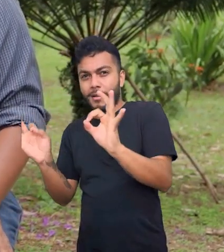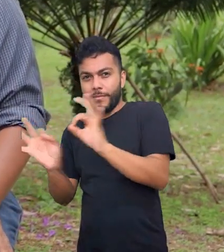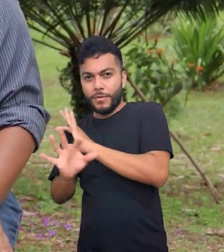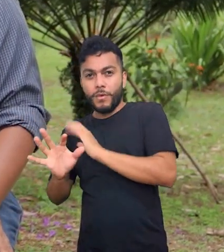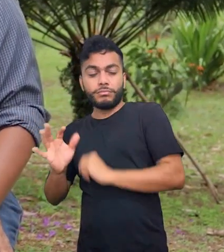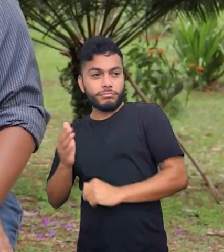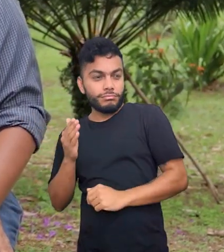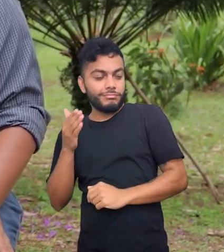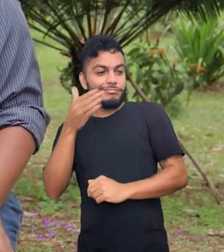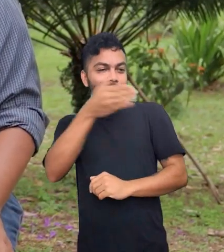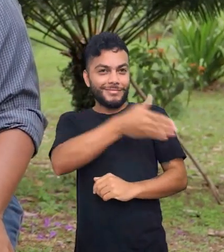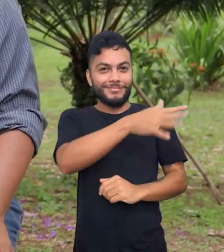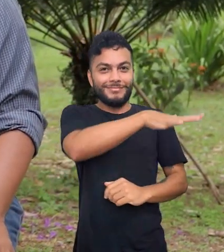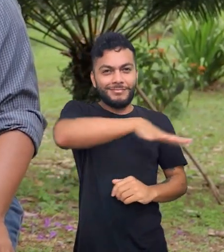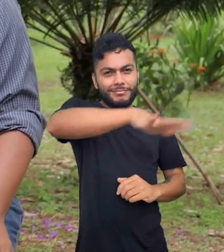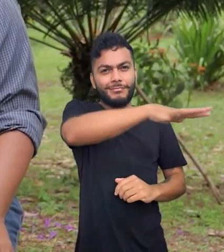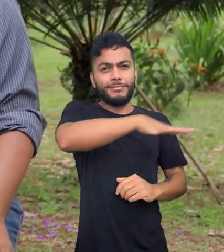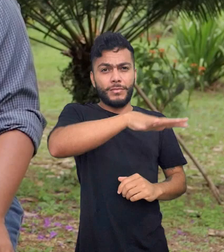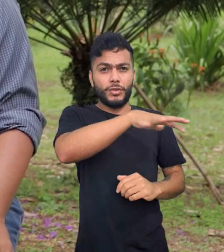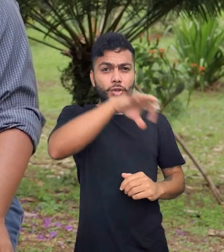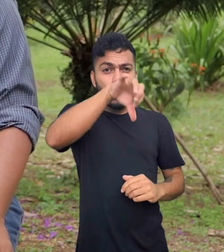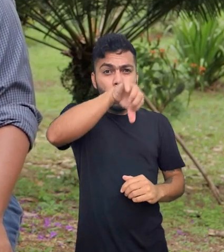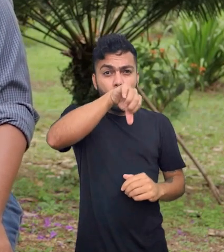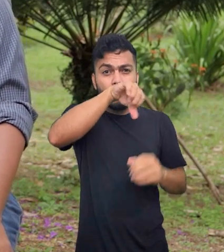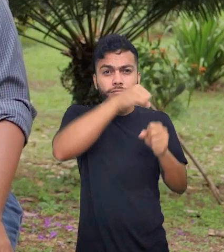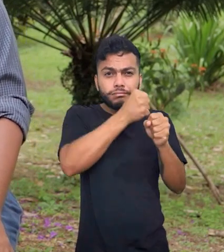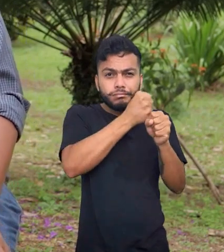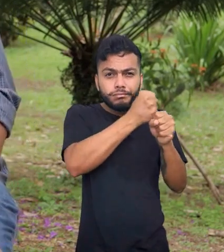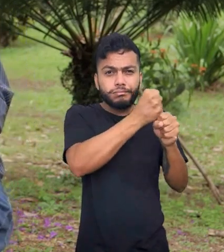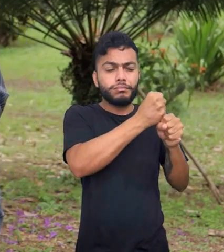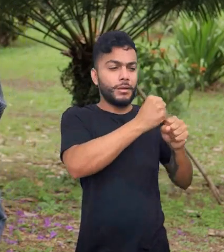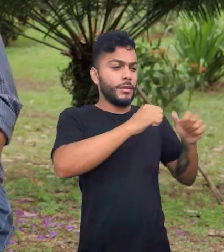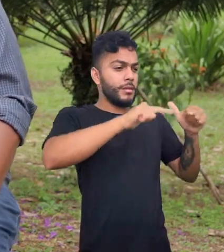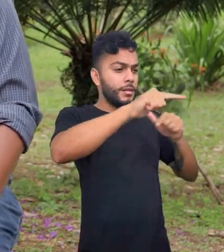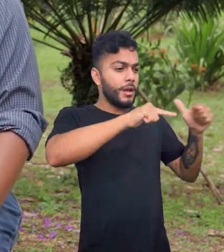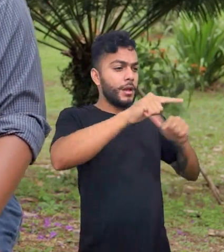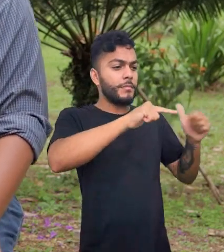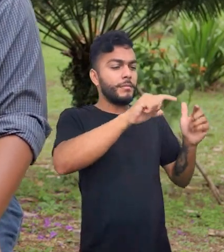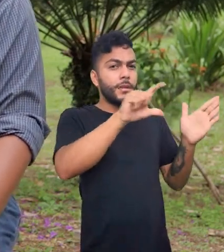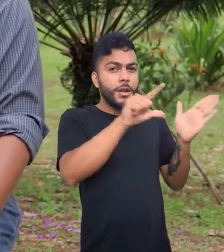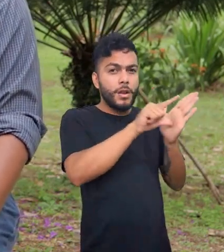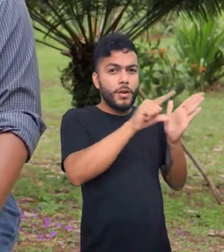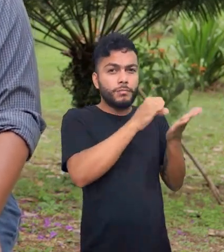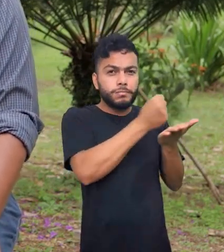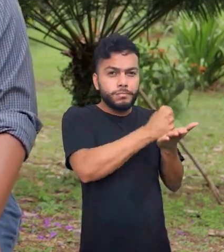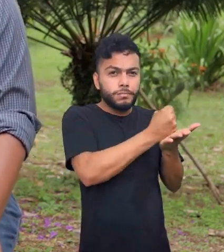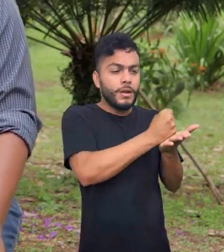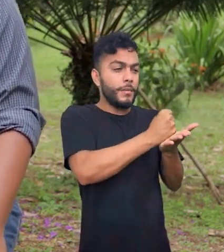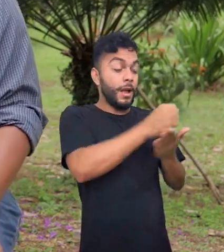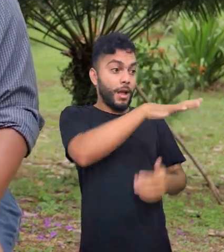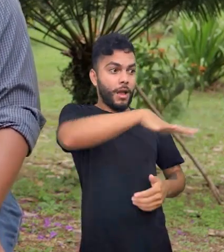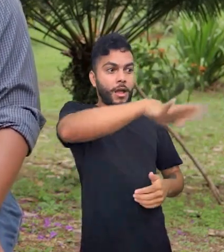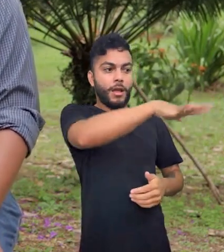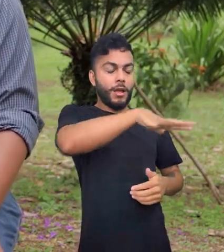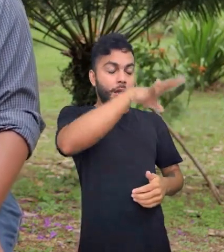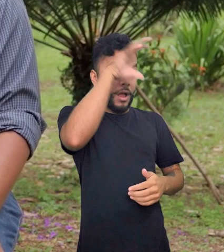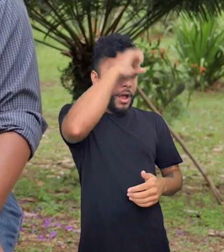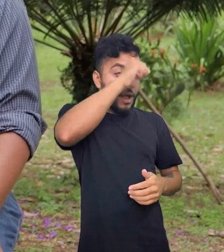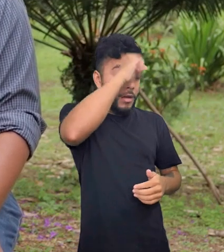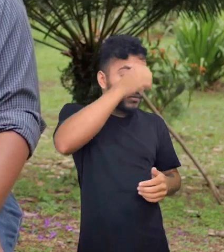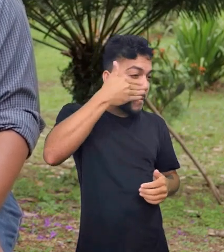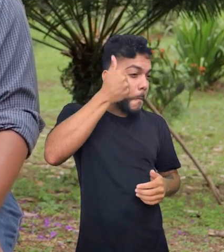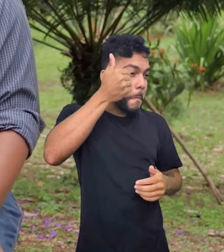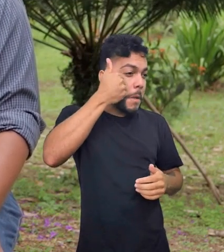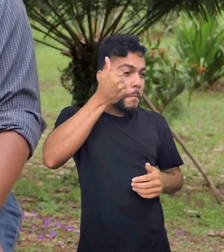farmácia, né? Um espaço de muito aprendizado para mim. Nesse espaço eu entro em contato com toda a lógica da precarização